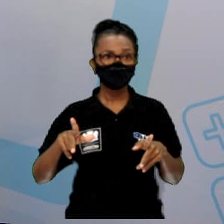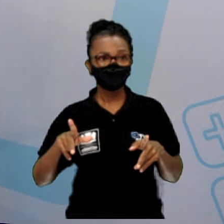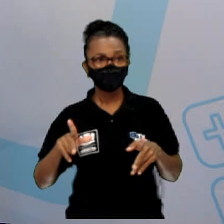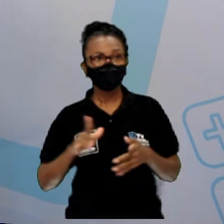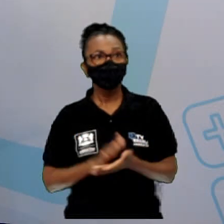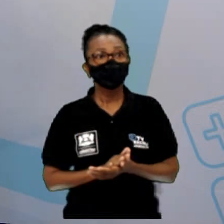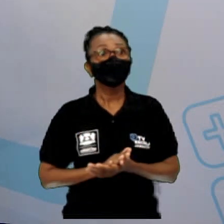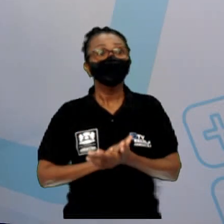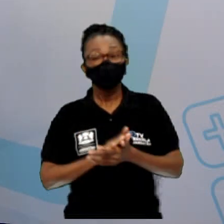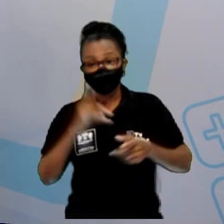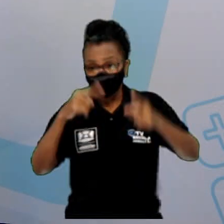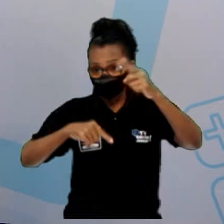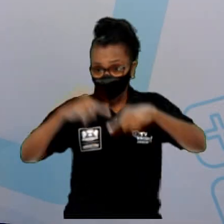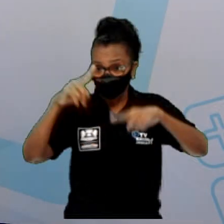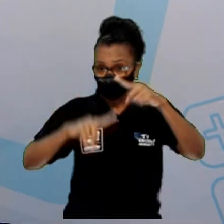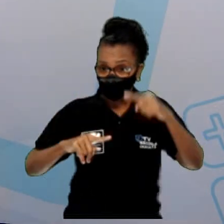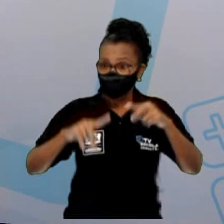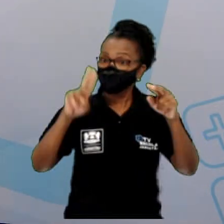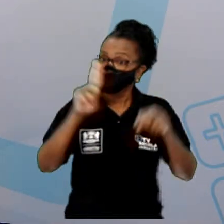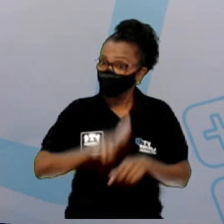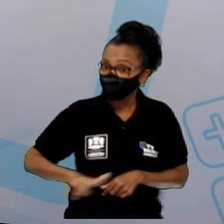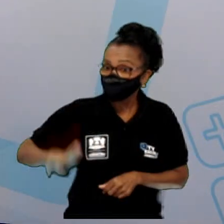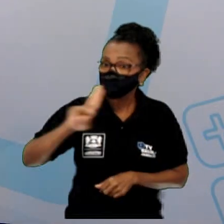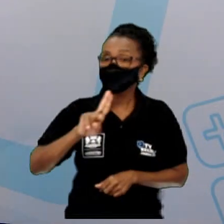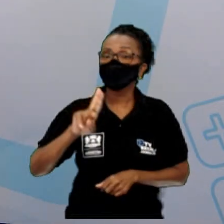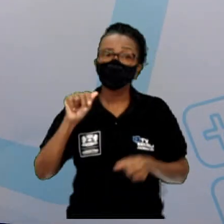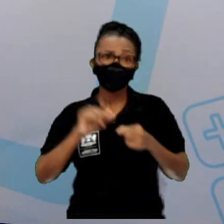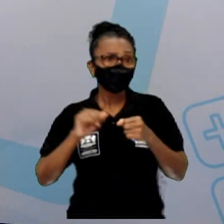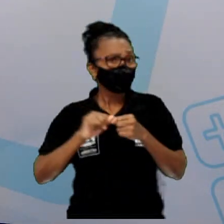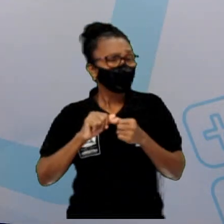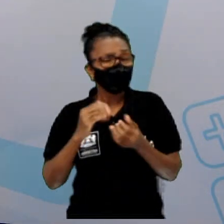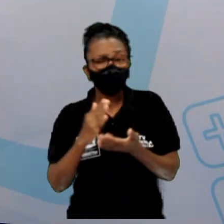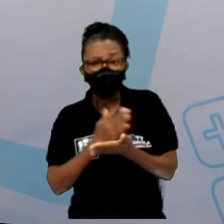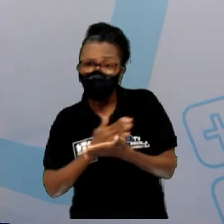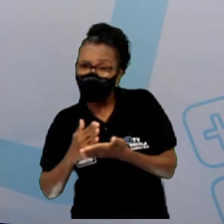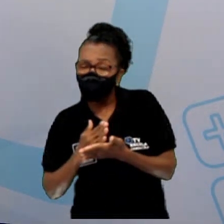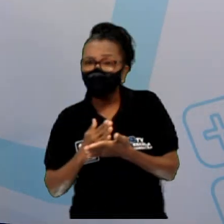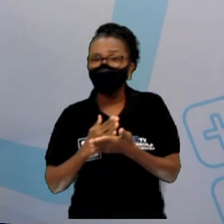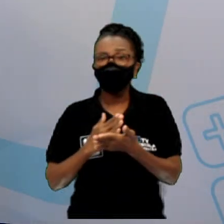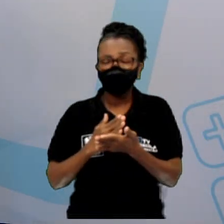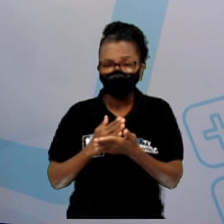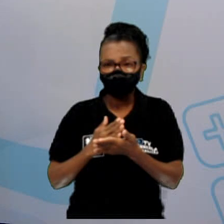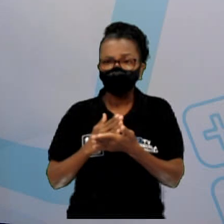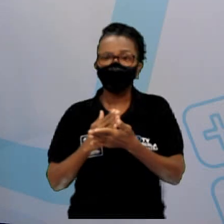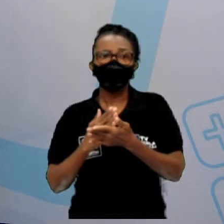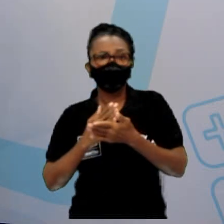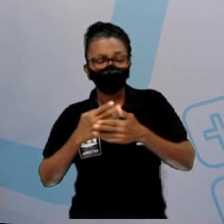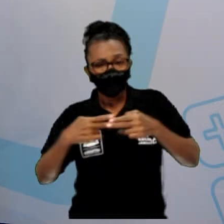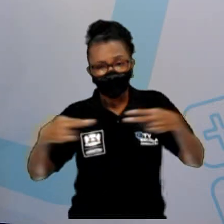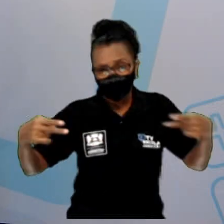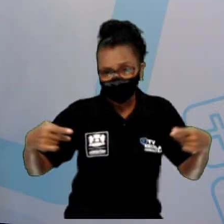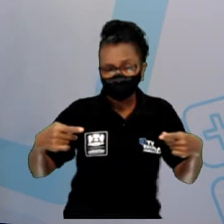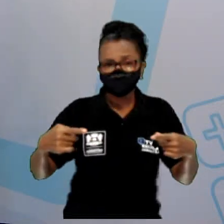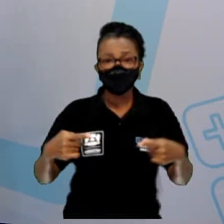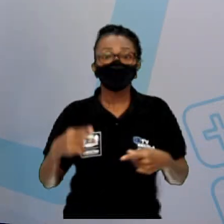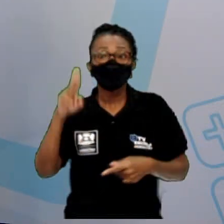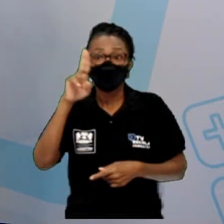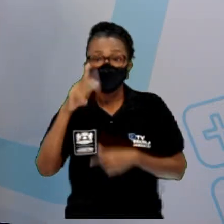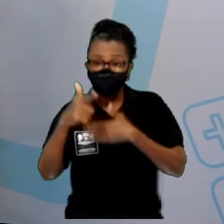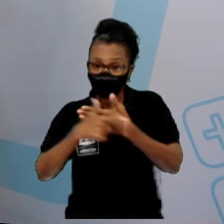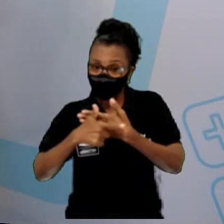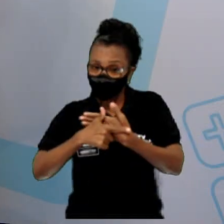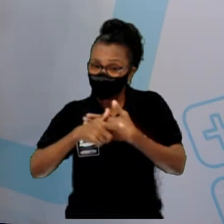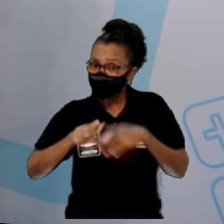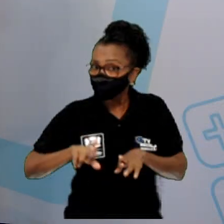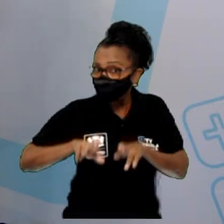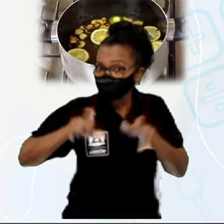diante dos materiais que nós utilizamos para a confecção de determinado objeto, as funções vão ser diferentes.